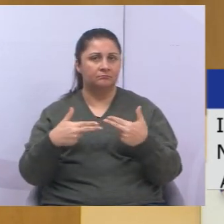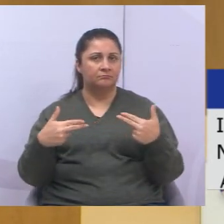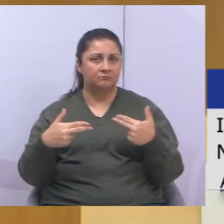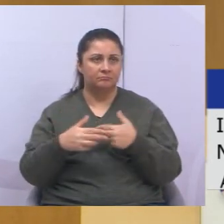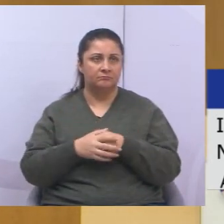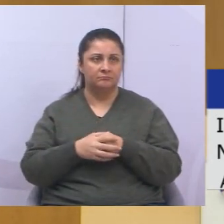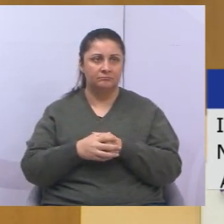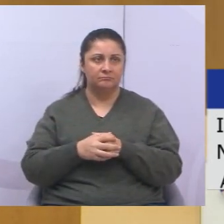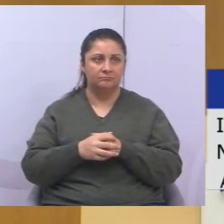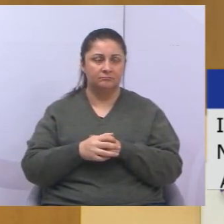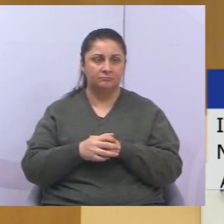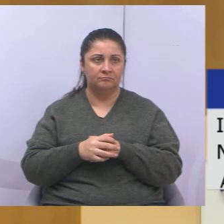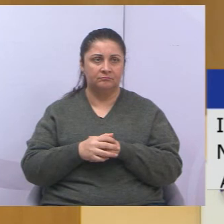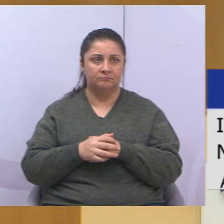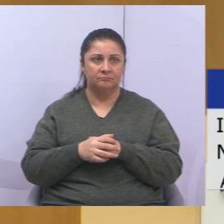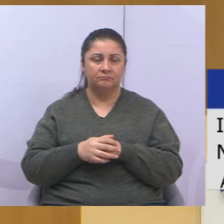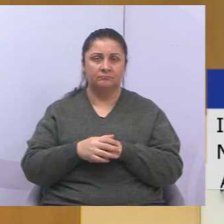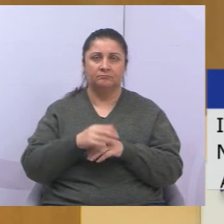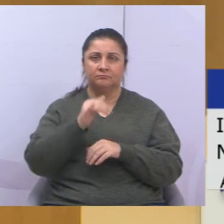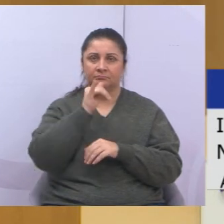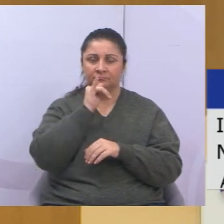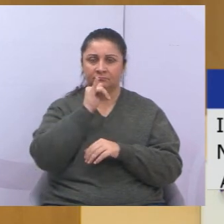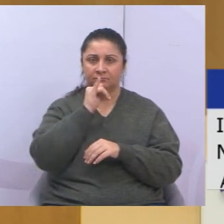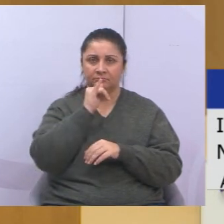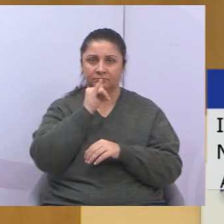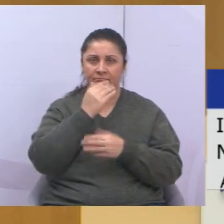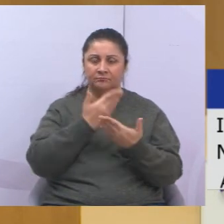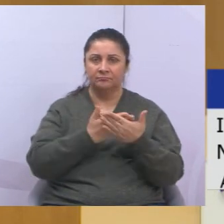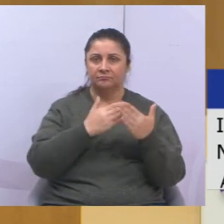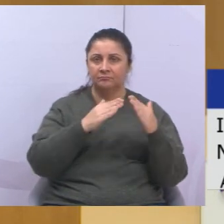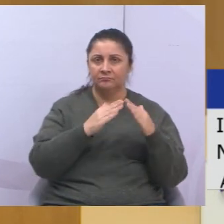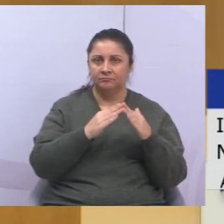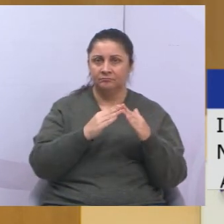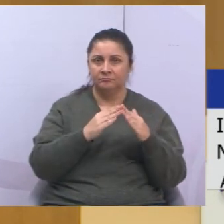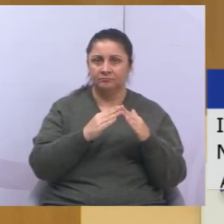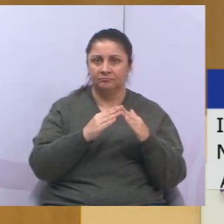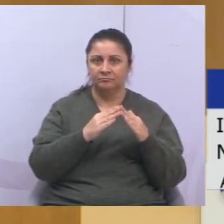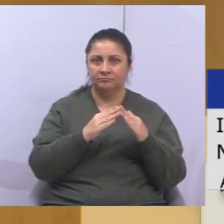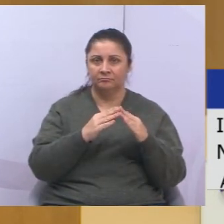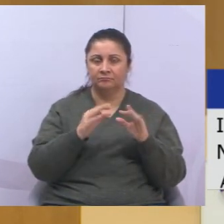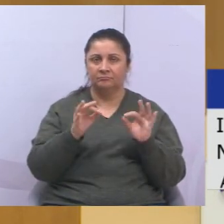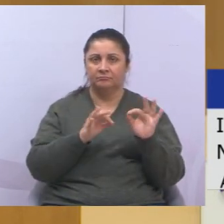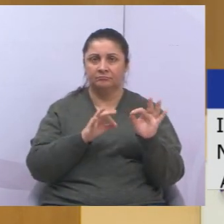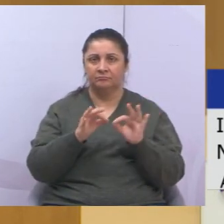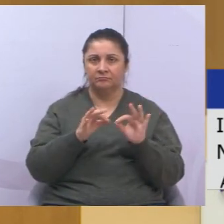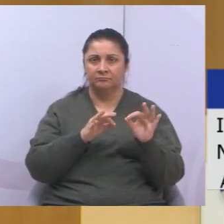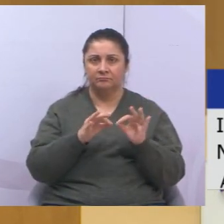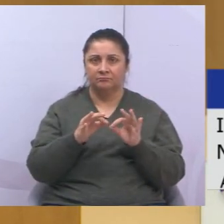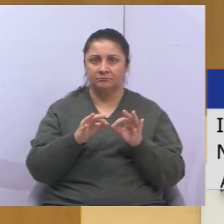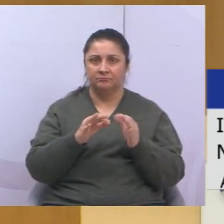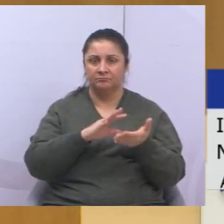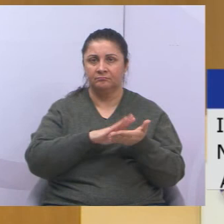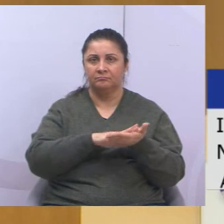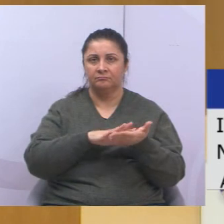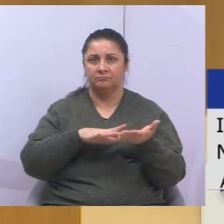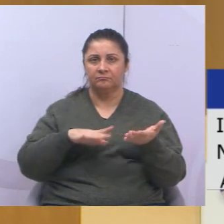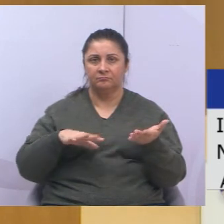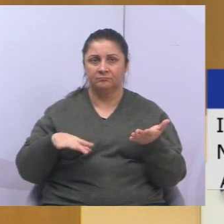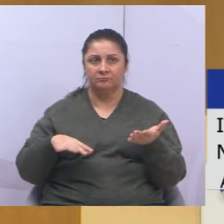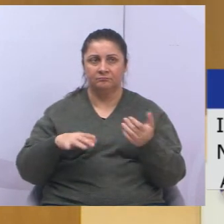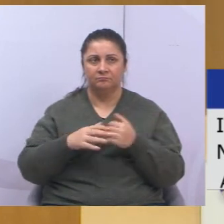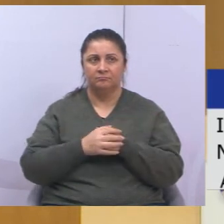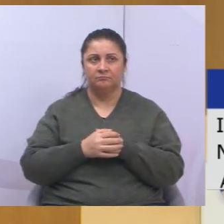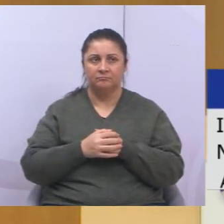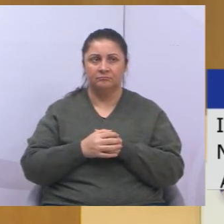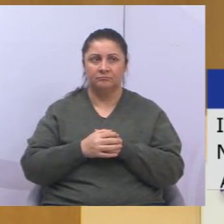exemplo, nas escolas desenvolverem atividades, tá, como pular